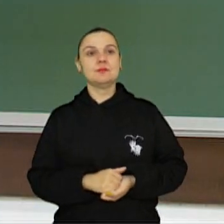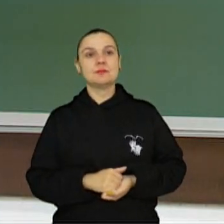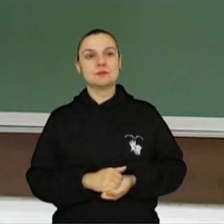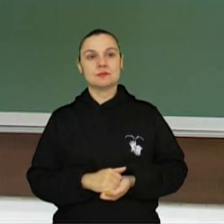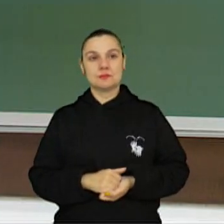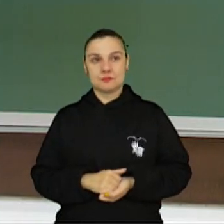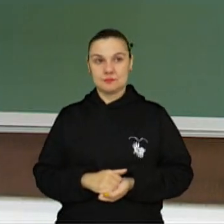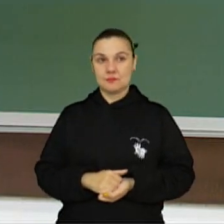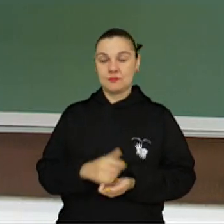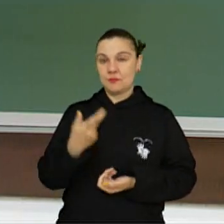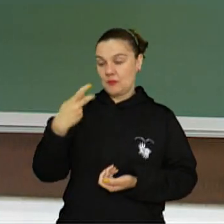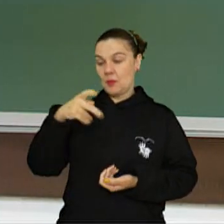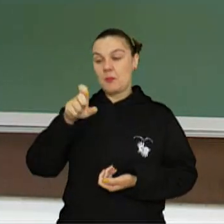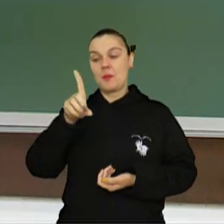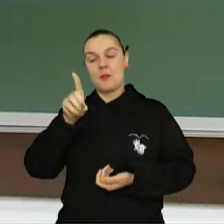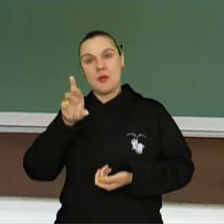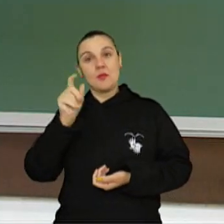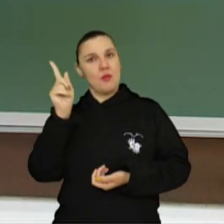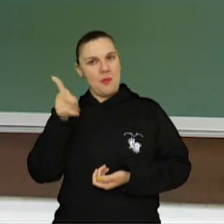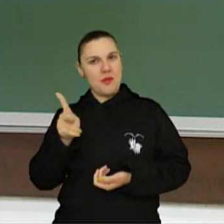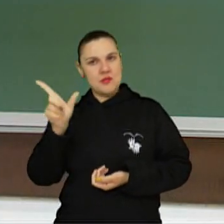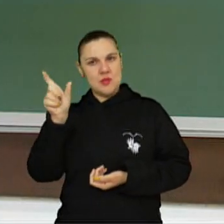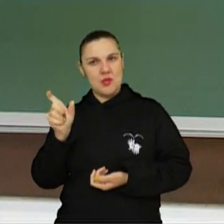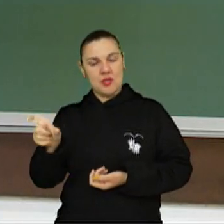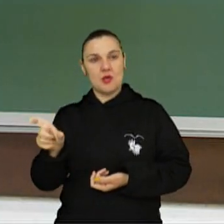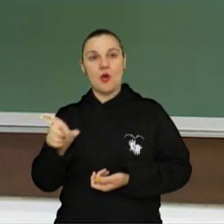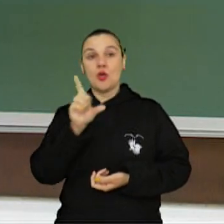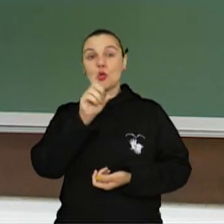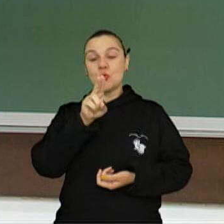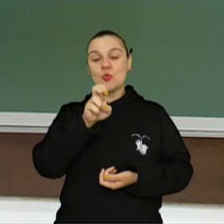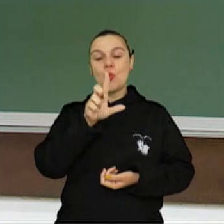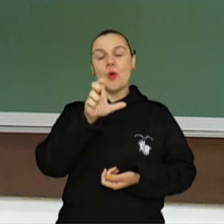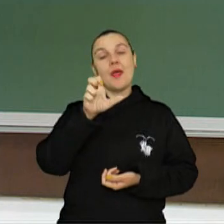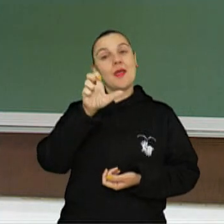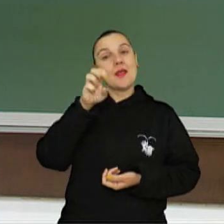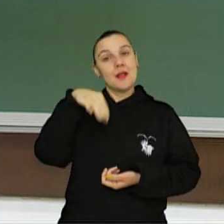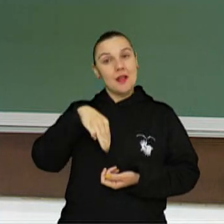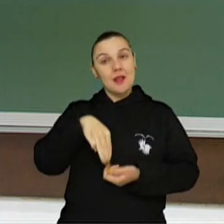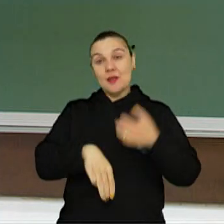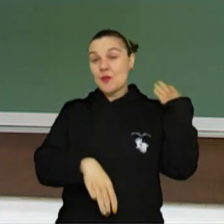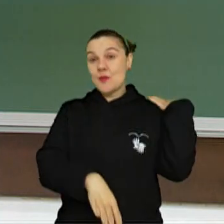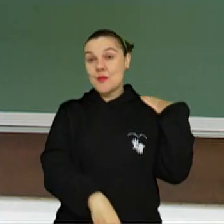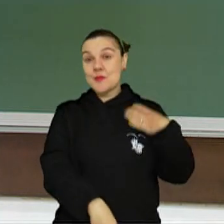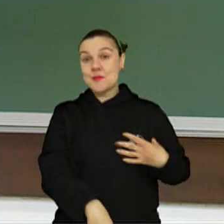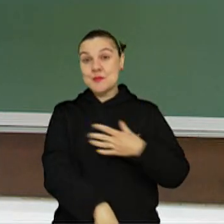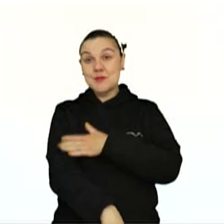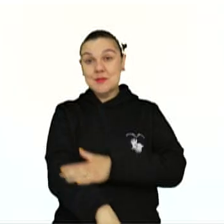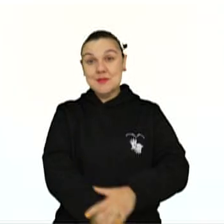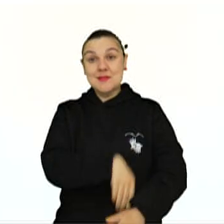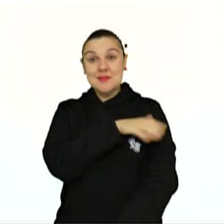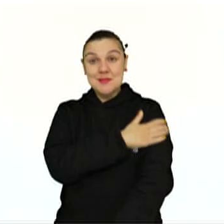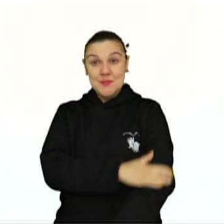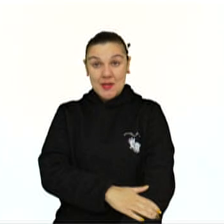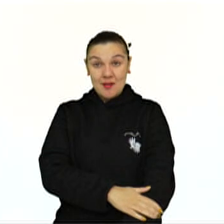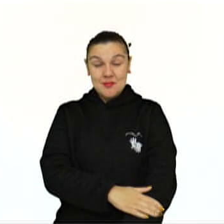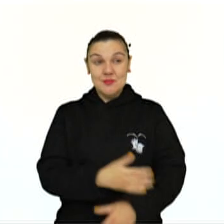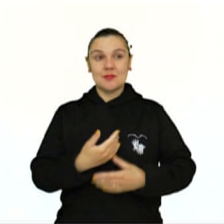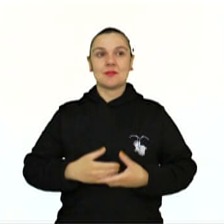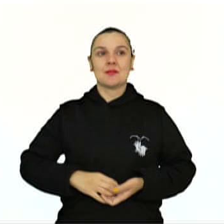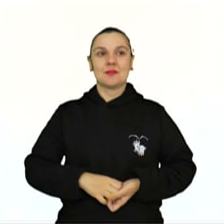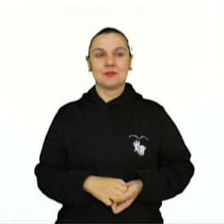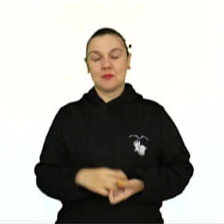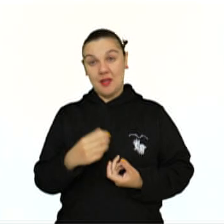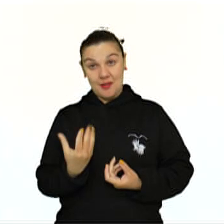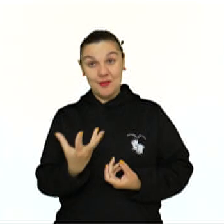A Pedro é o mesmo sujeito. Le duelen los braços. O que está doendo no Pedro? São os braços.